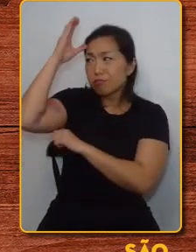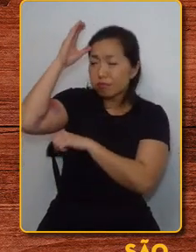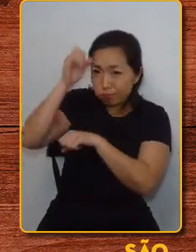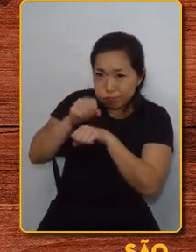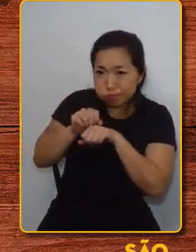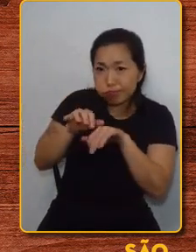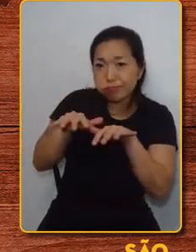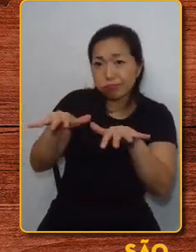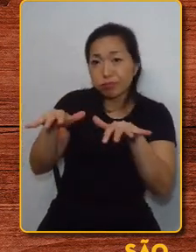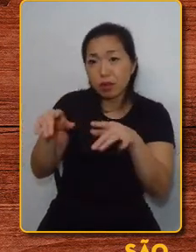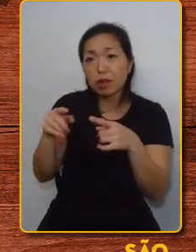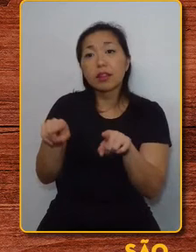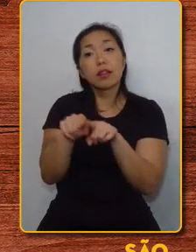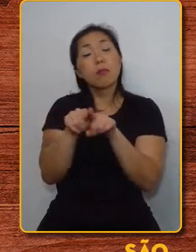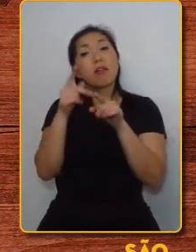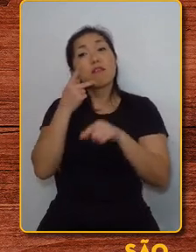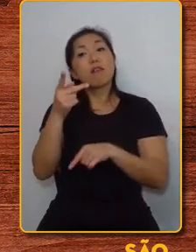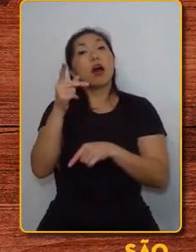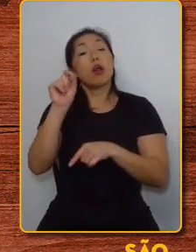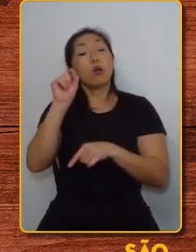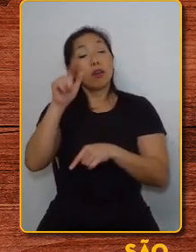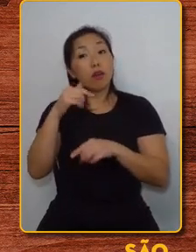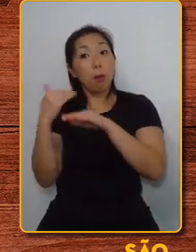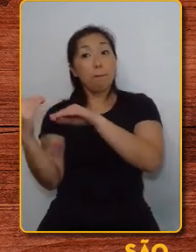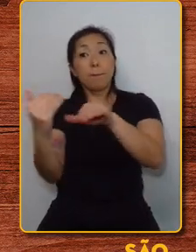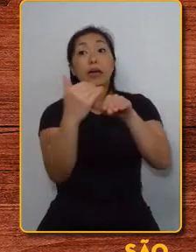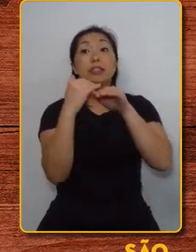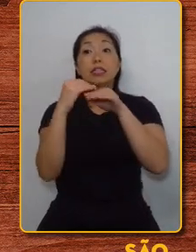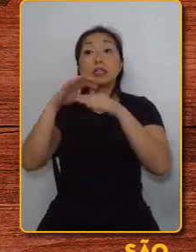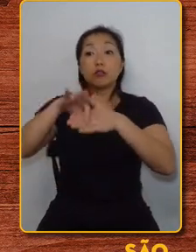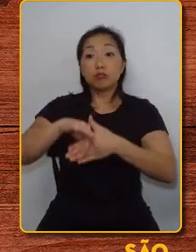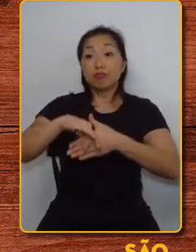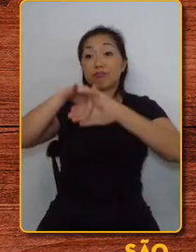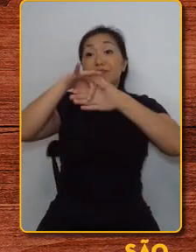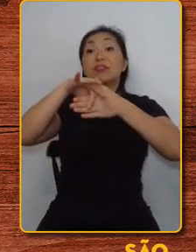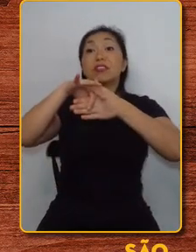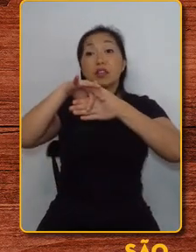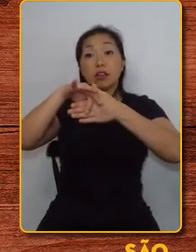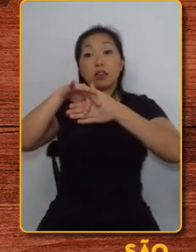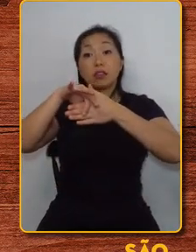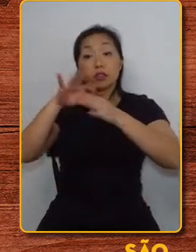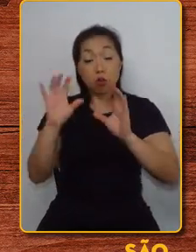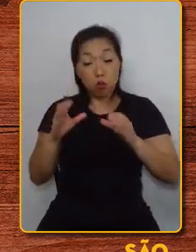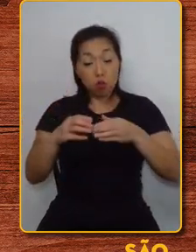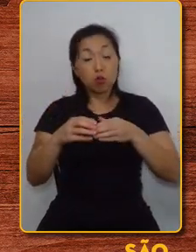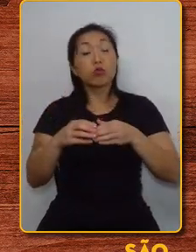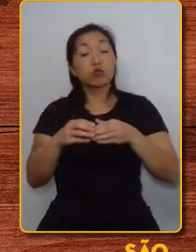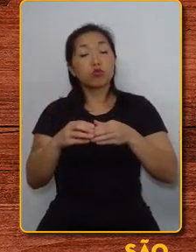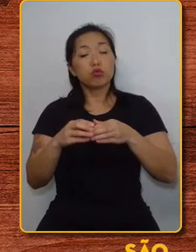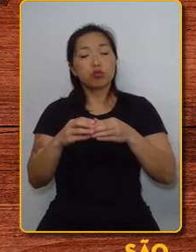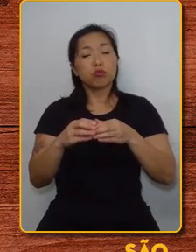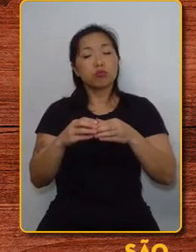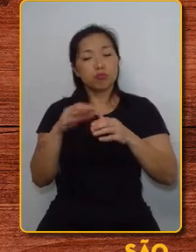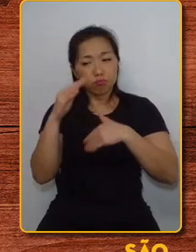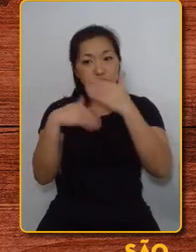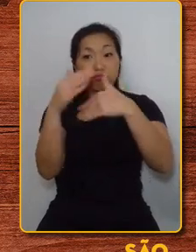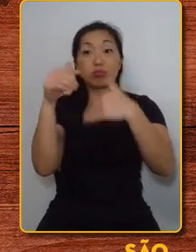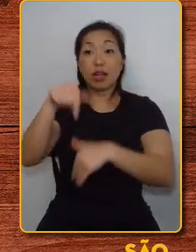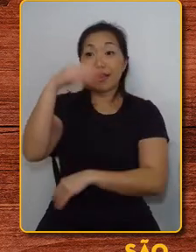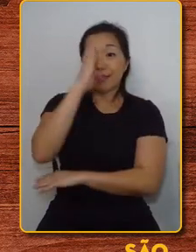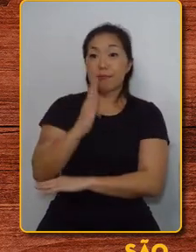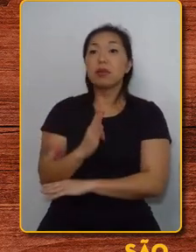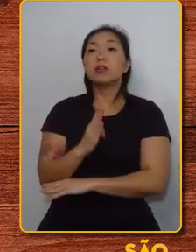padrão de mensagem e de liderança para o conjunto de setores progressistas no Brasil. Quer dizer, nós temos condições